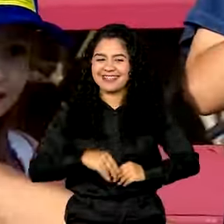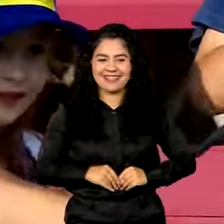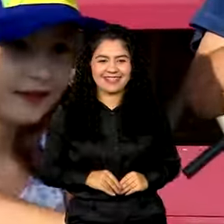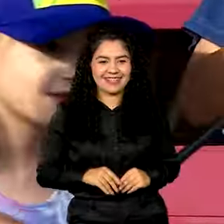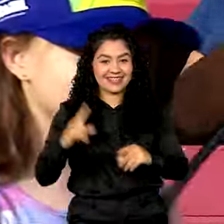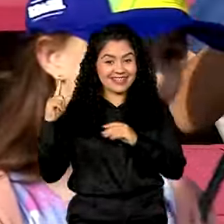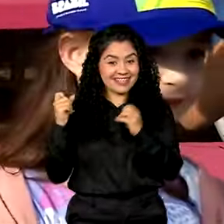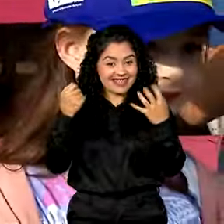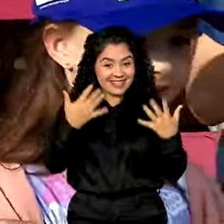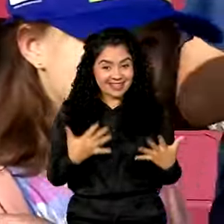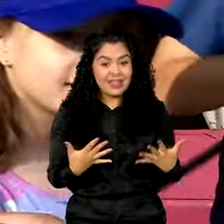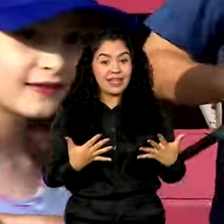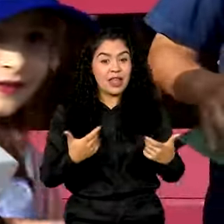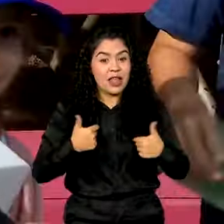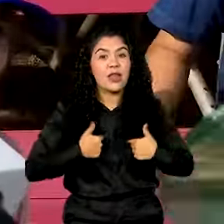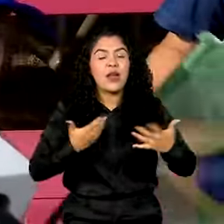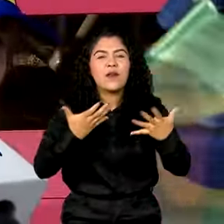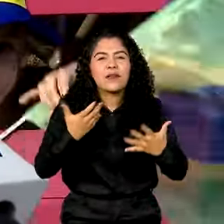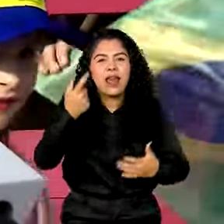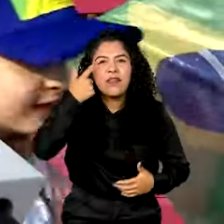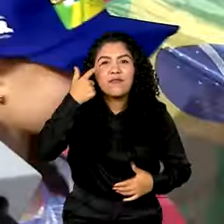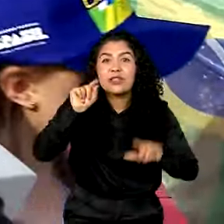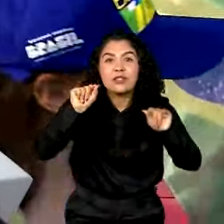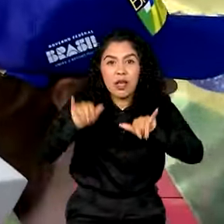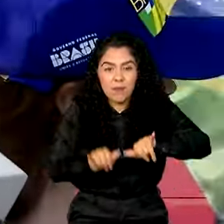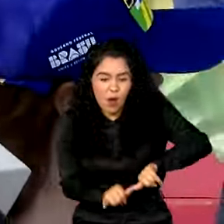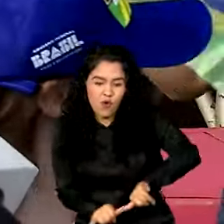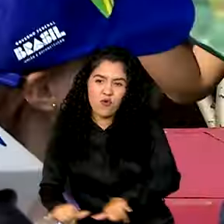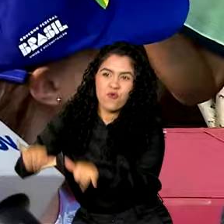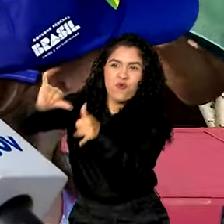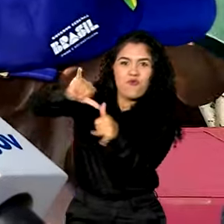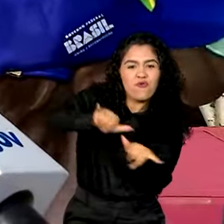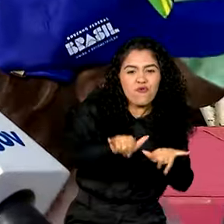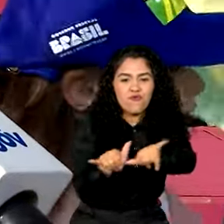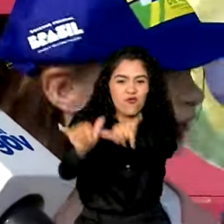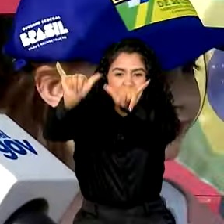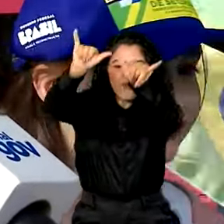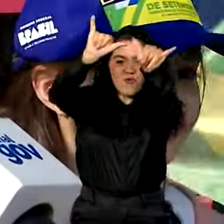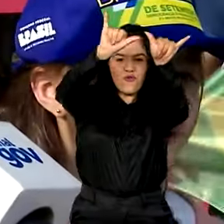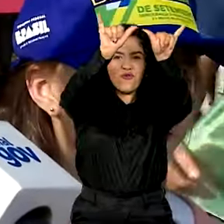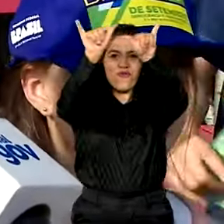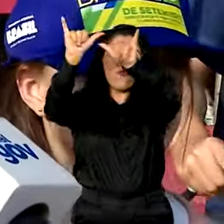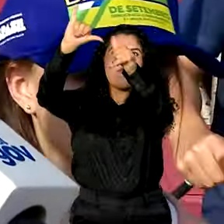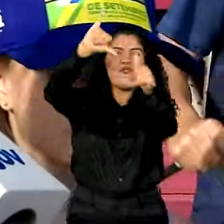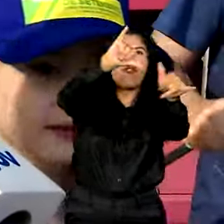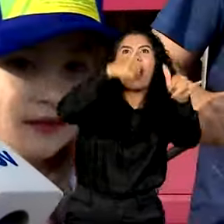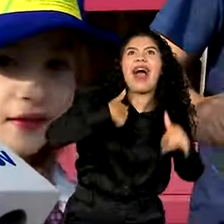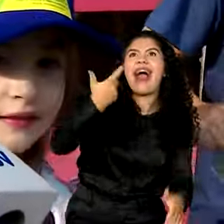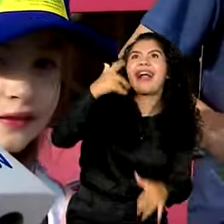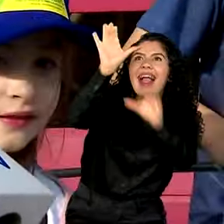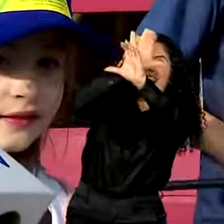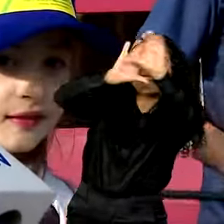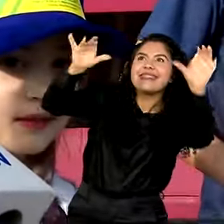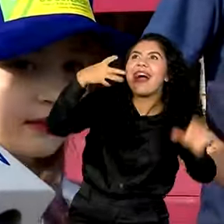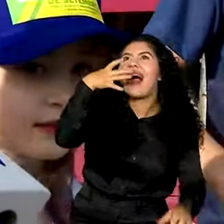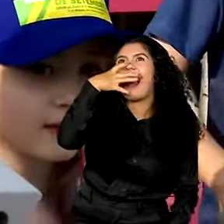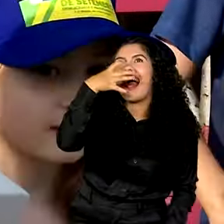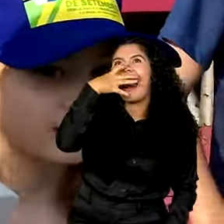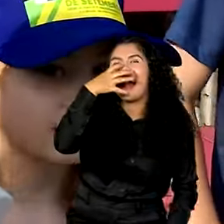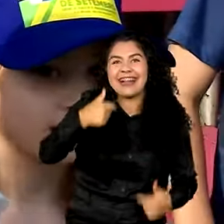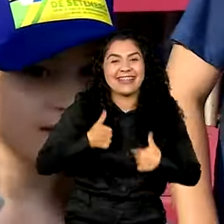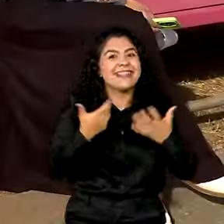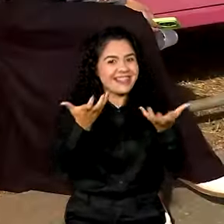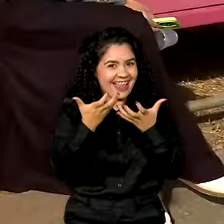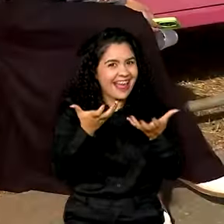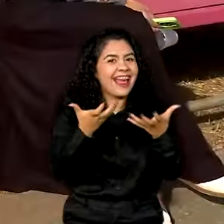quero... que vai ter os voos, sabe, que vai desfilar os aviões, os helicópteros, essa parte aí eu